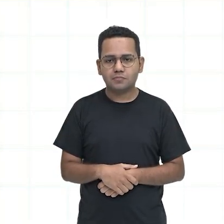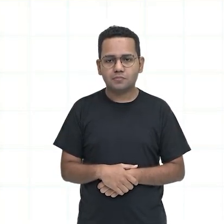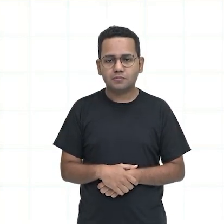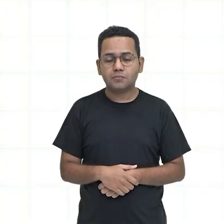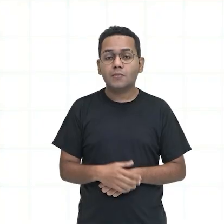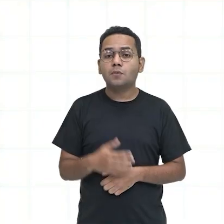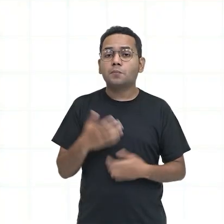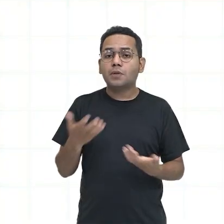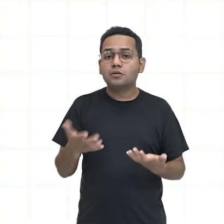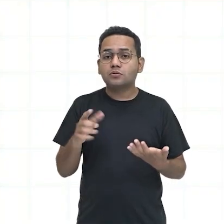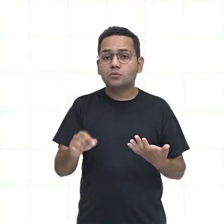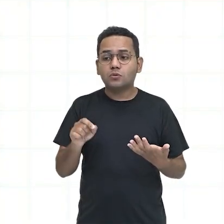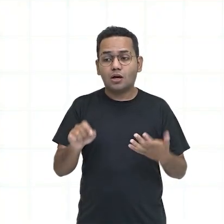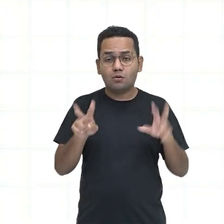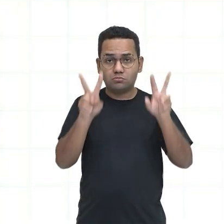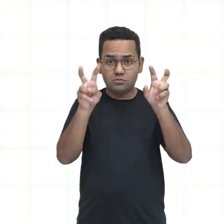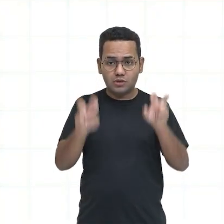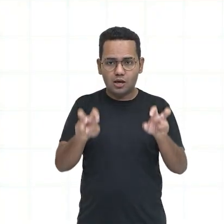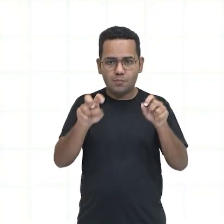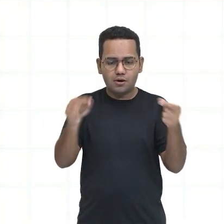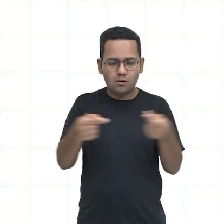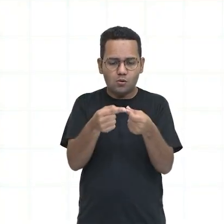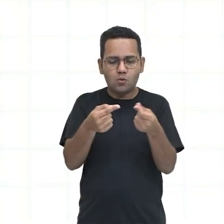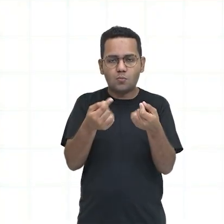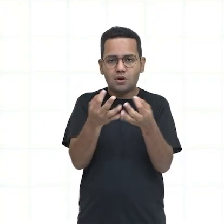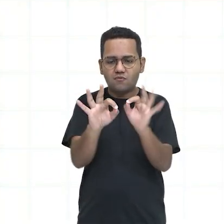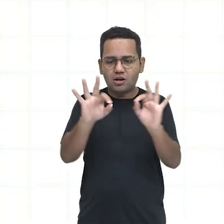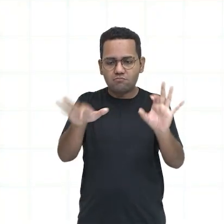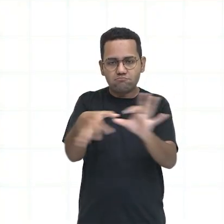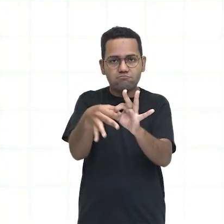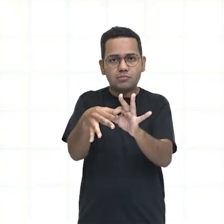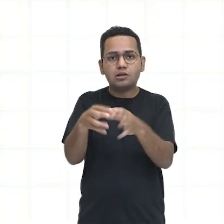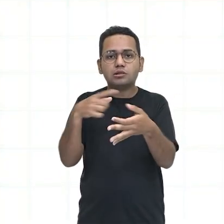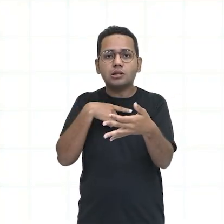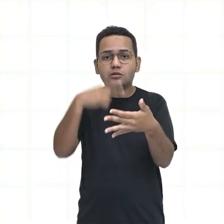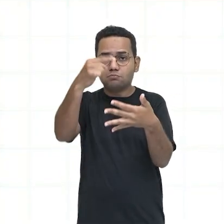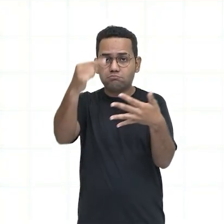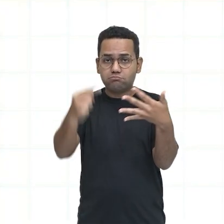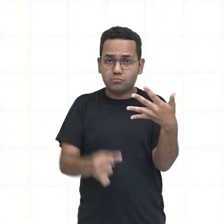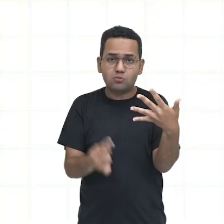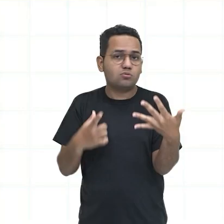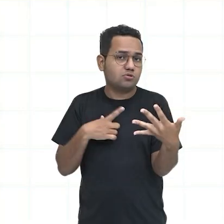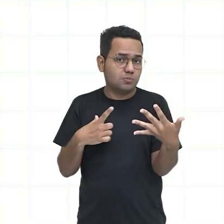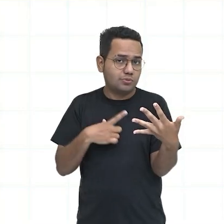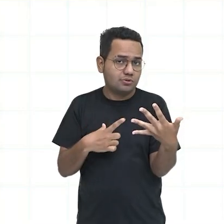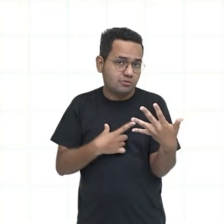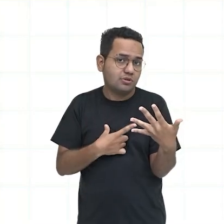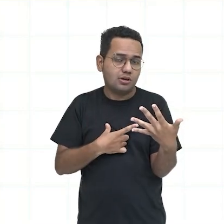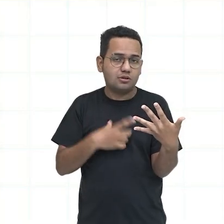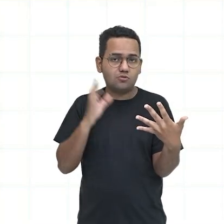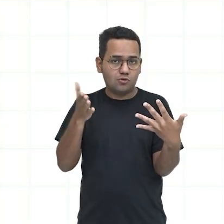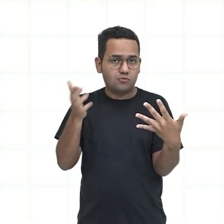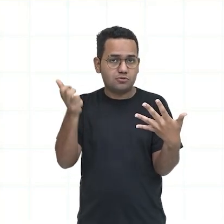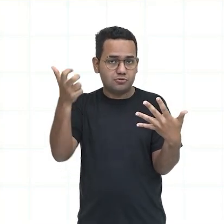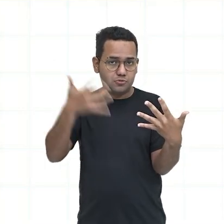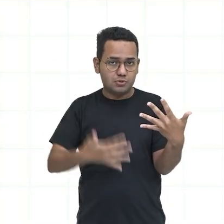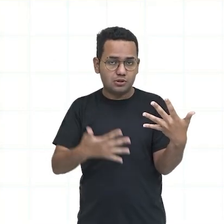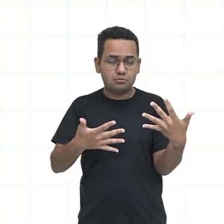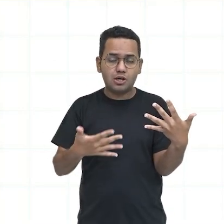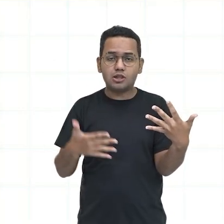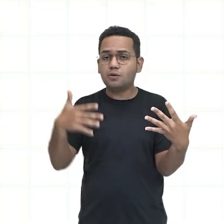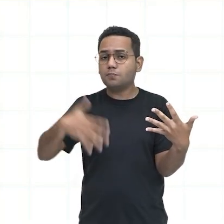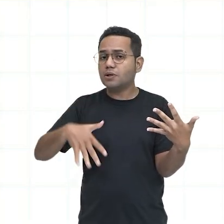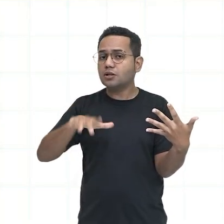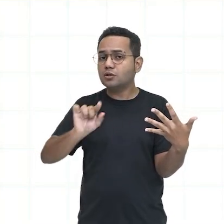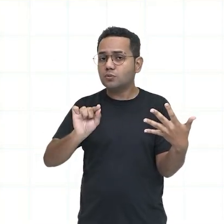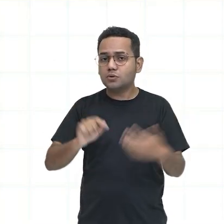subordinadas. E elas têm a sua classificação, se é oração subordinada condicional, concessiva, temporal. Ela depende,